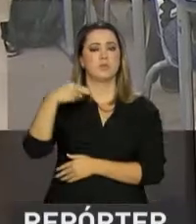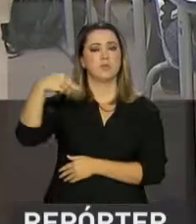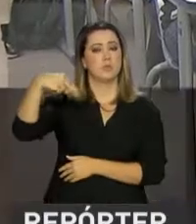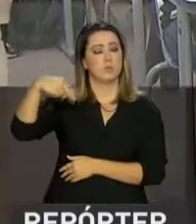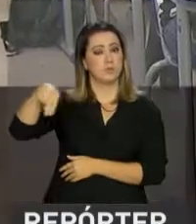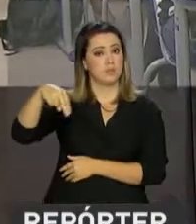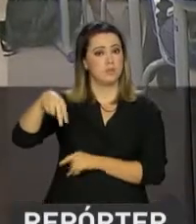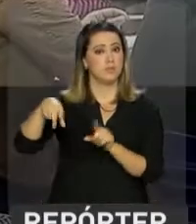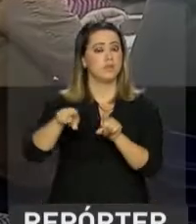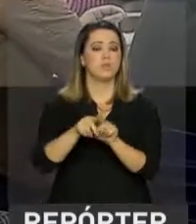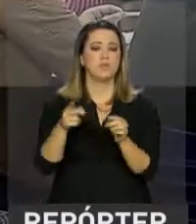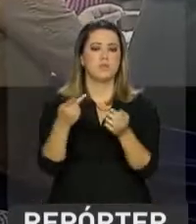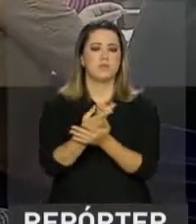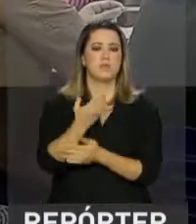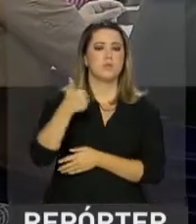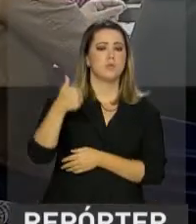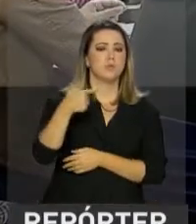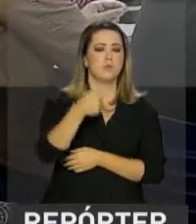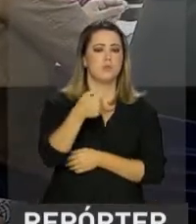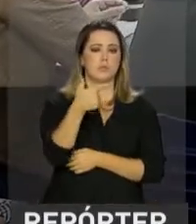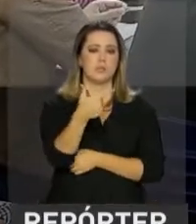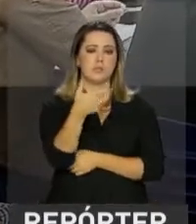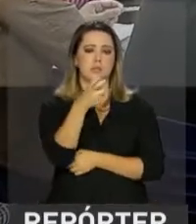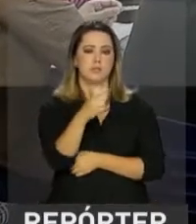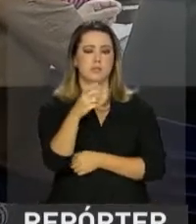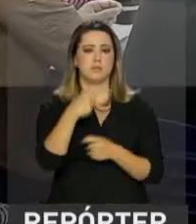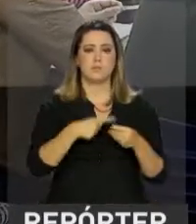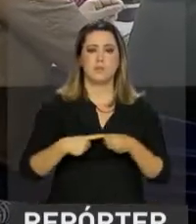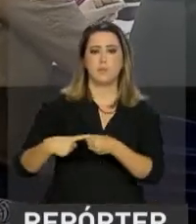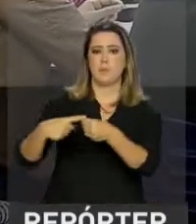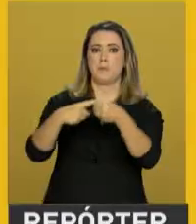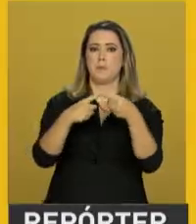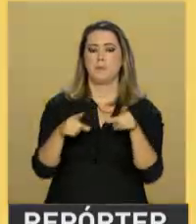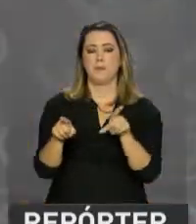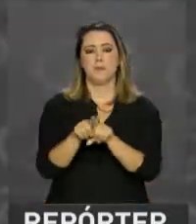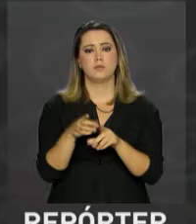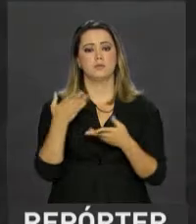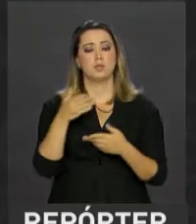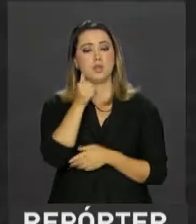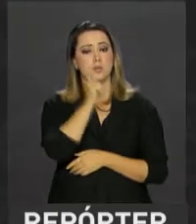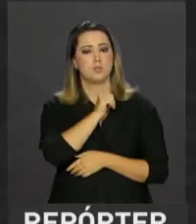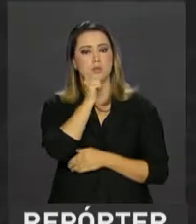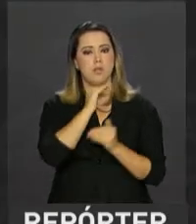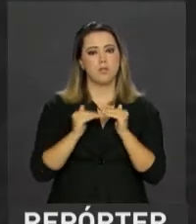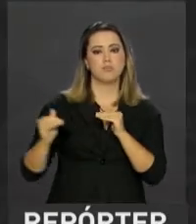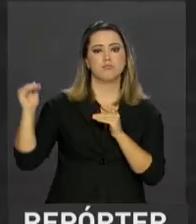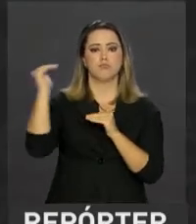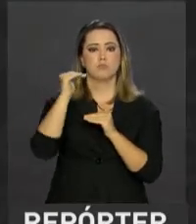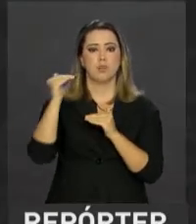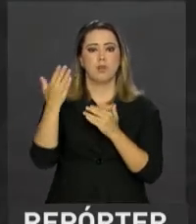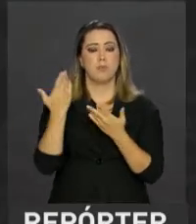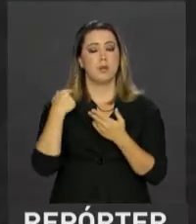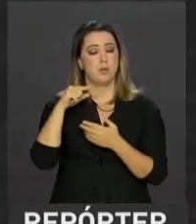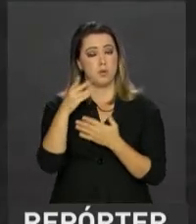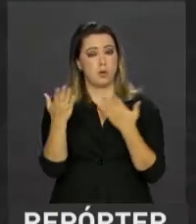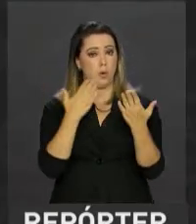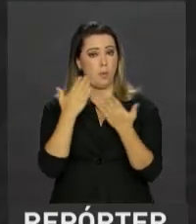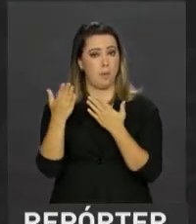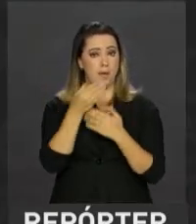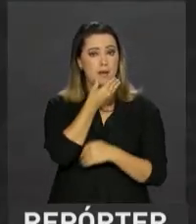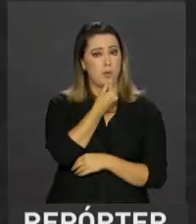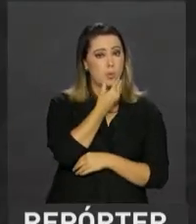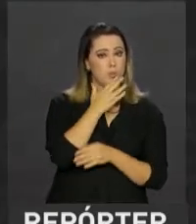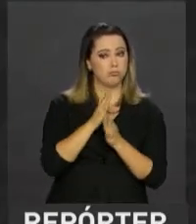e aplicadas em 1725 municípios as mulheres são maioria entre os participantes do enem